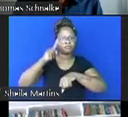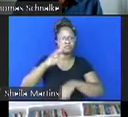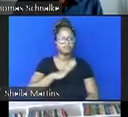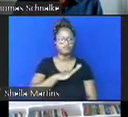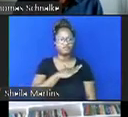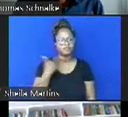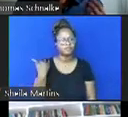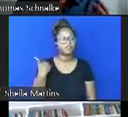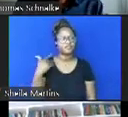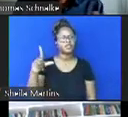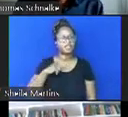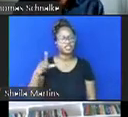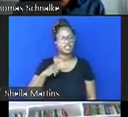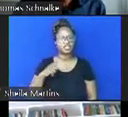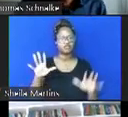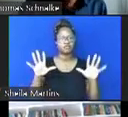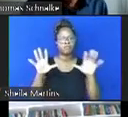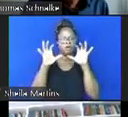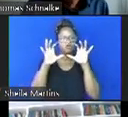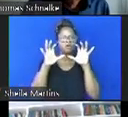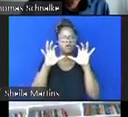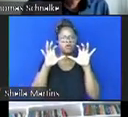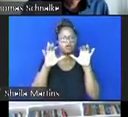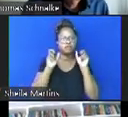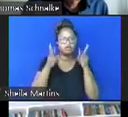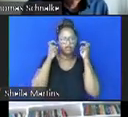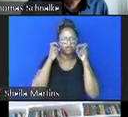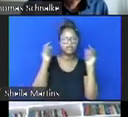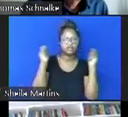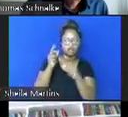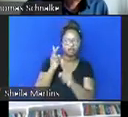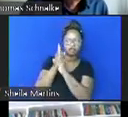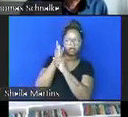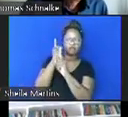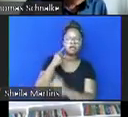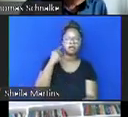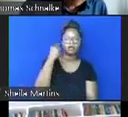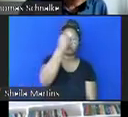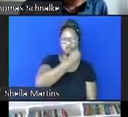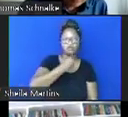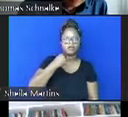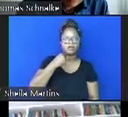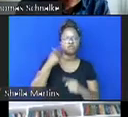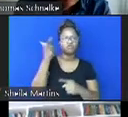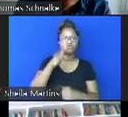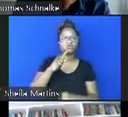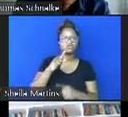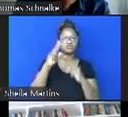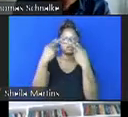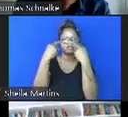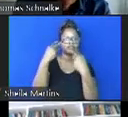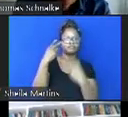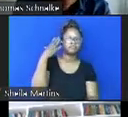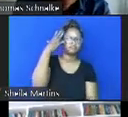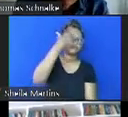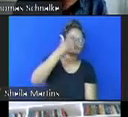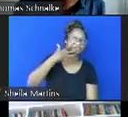foi congelado e ele pode ser reconhecido por um lado, e por outro lado,